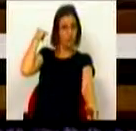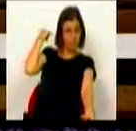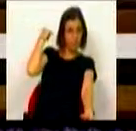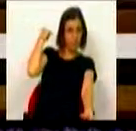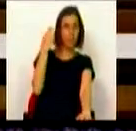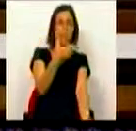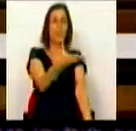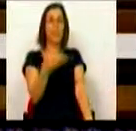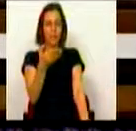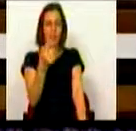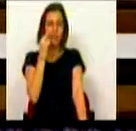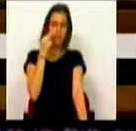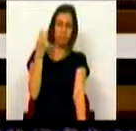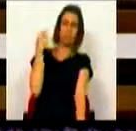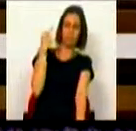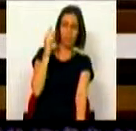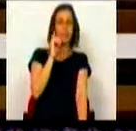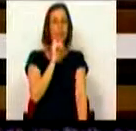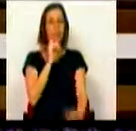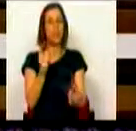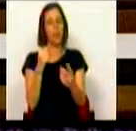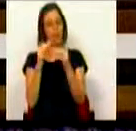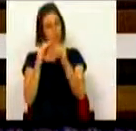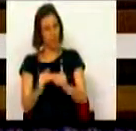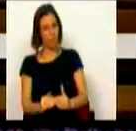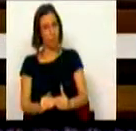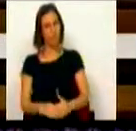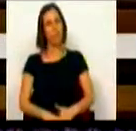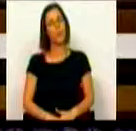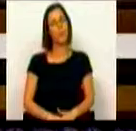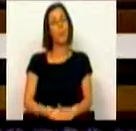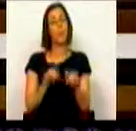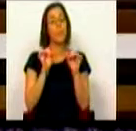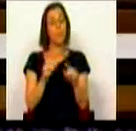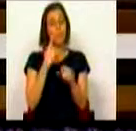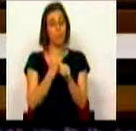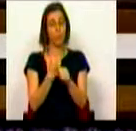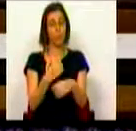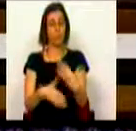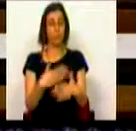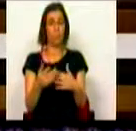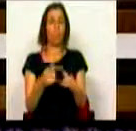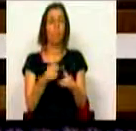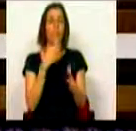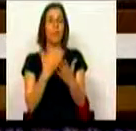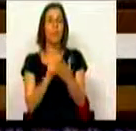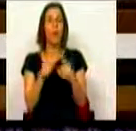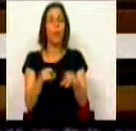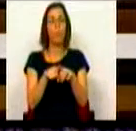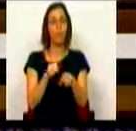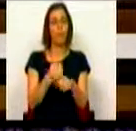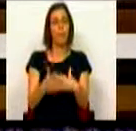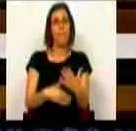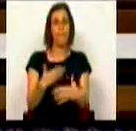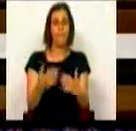17 anos, para se observarem valores mais baixos. Este desempenho global é também consequência de políticas